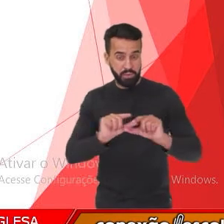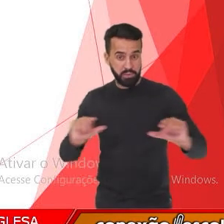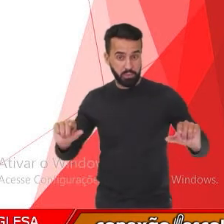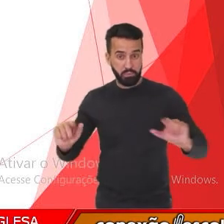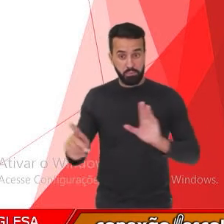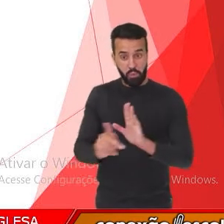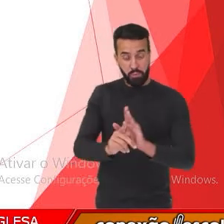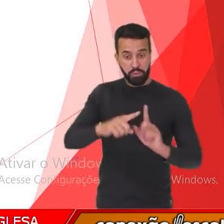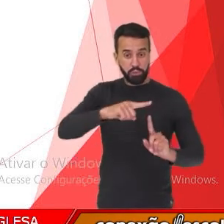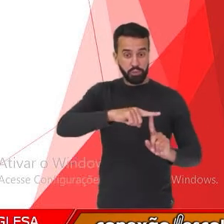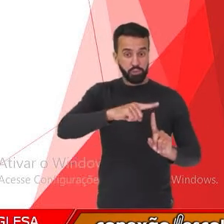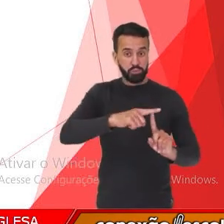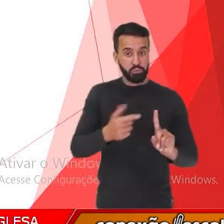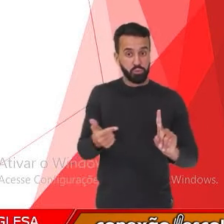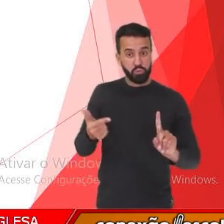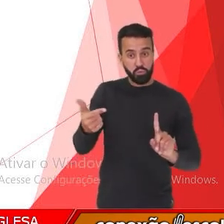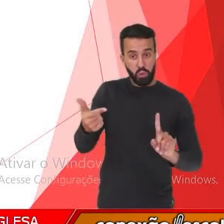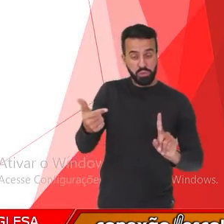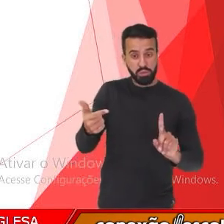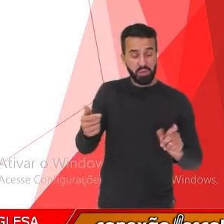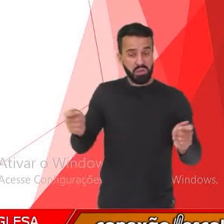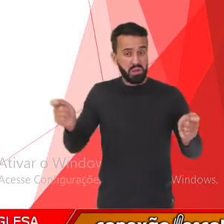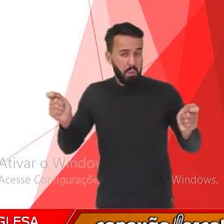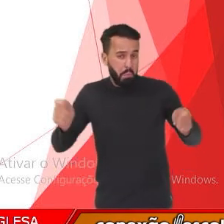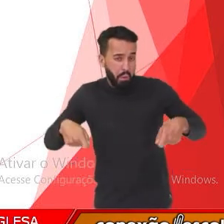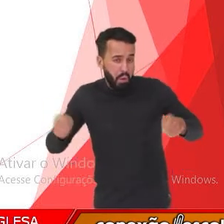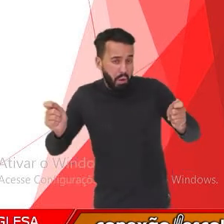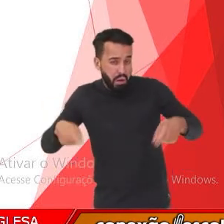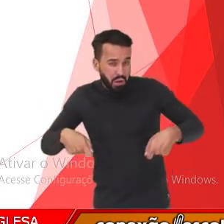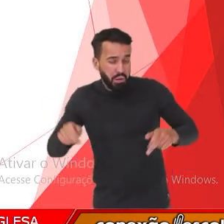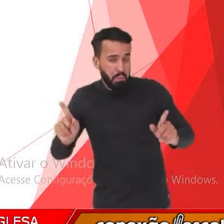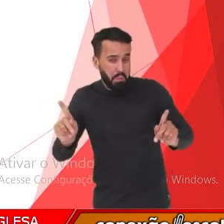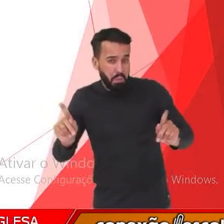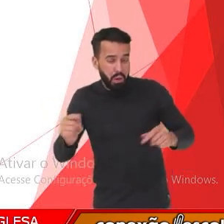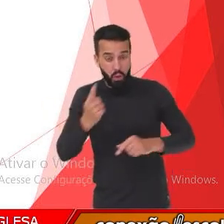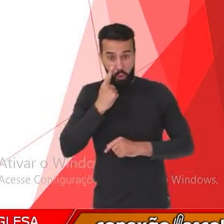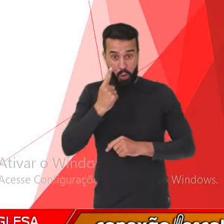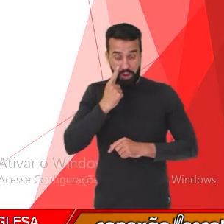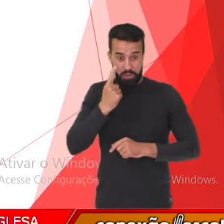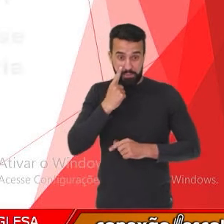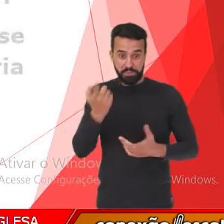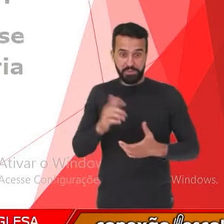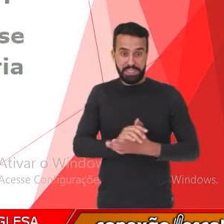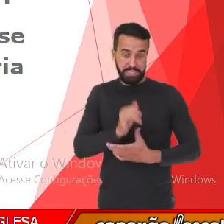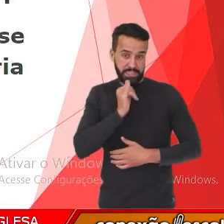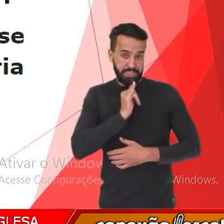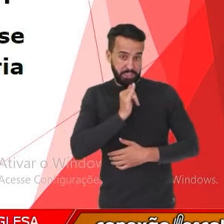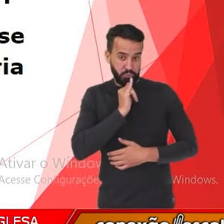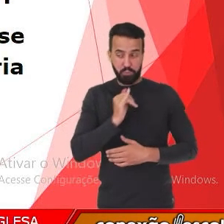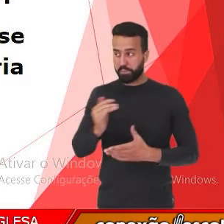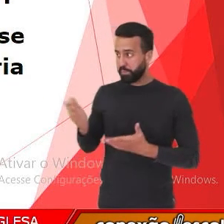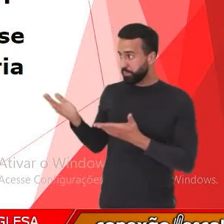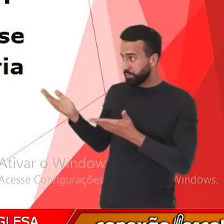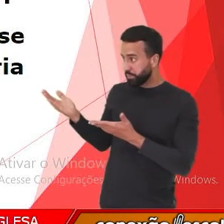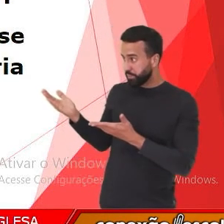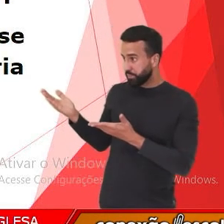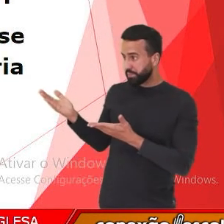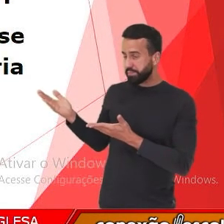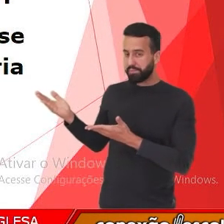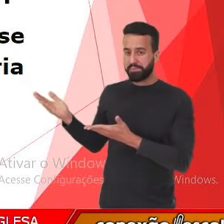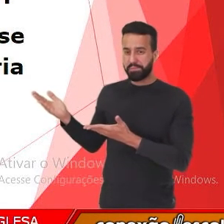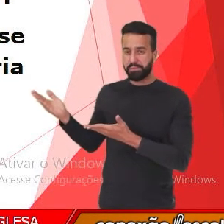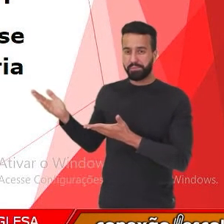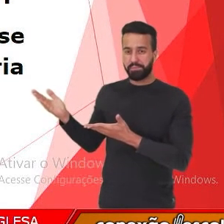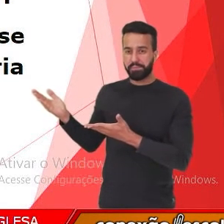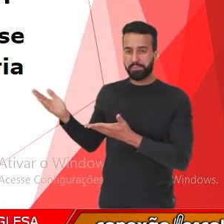2 indicam uma hipótese e um provável resultado. Vamos a alguns exemplos. If I